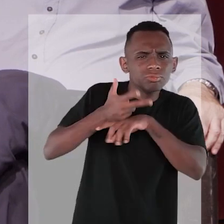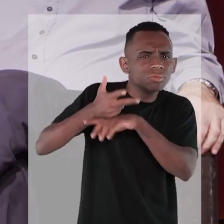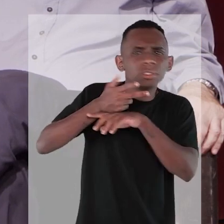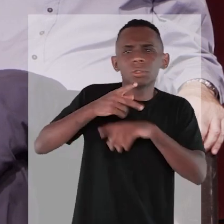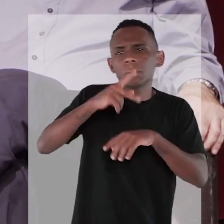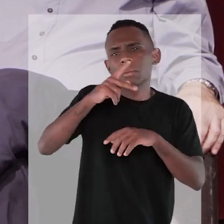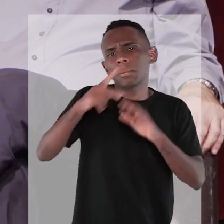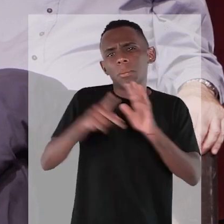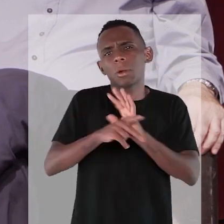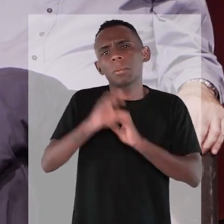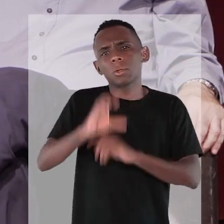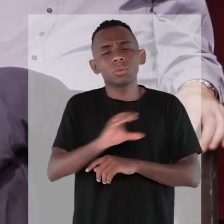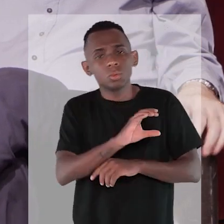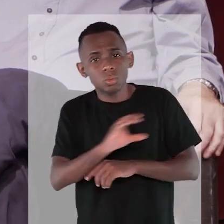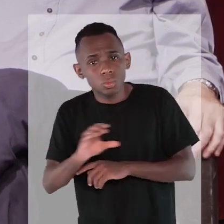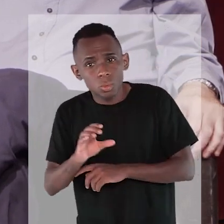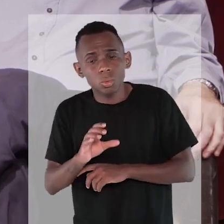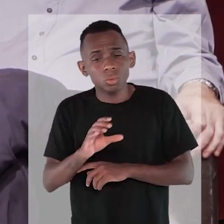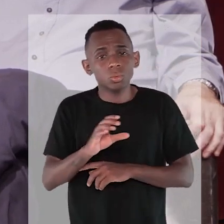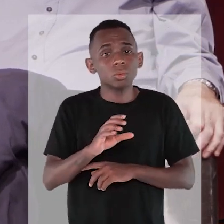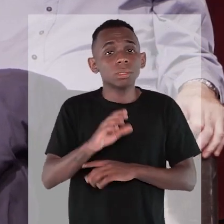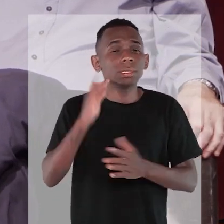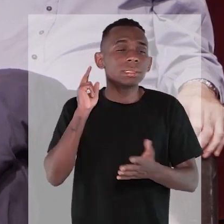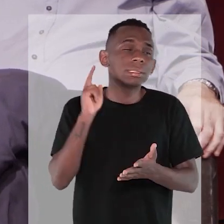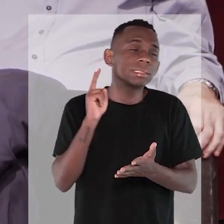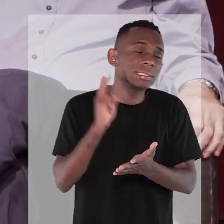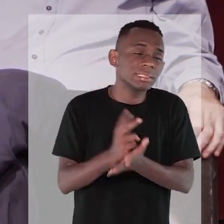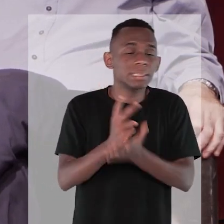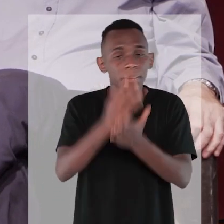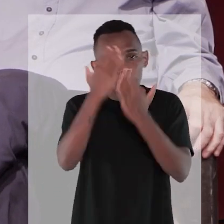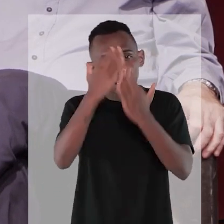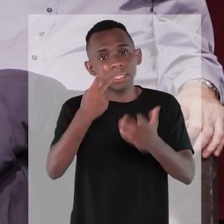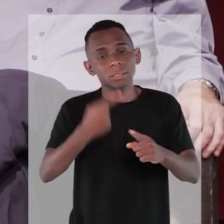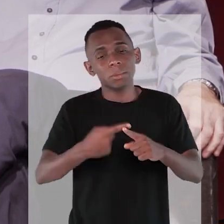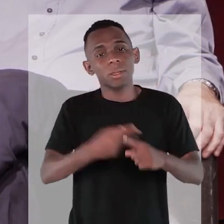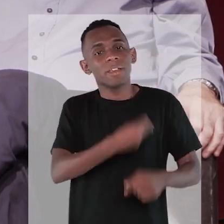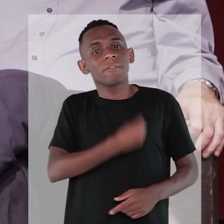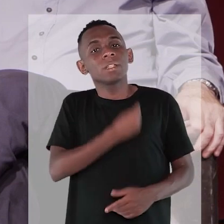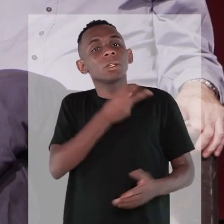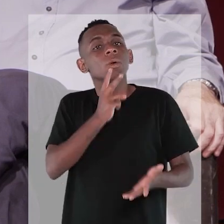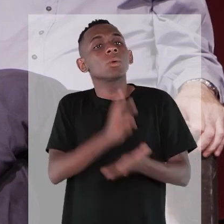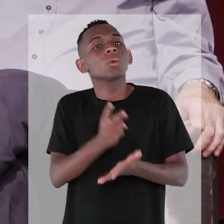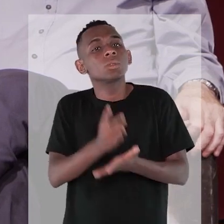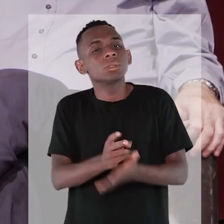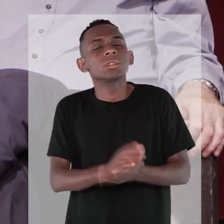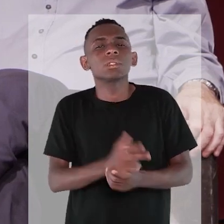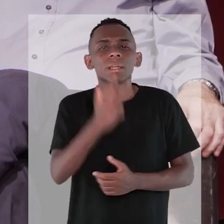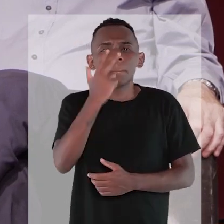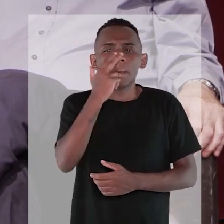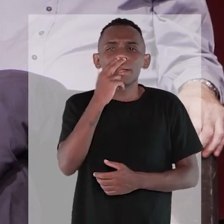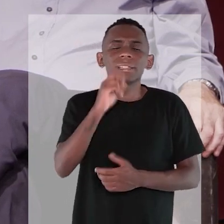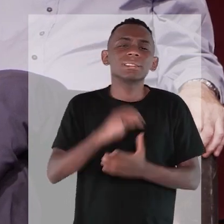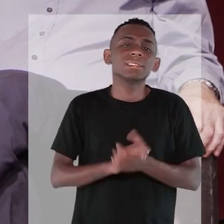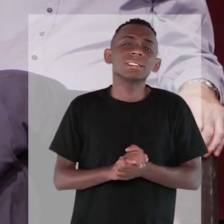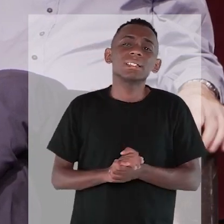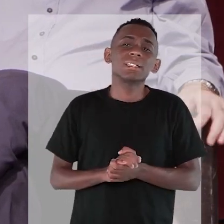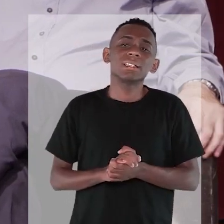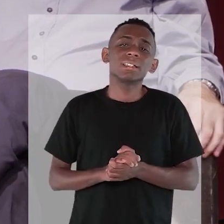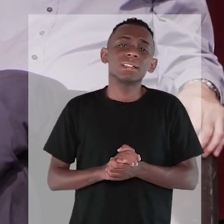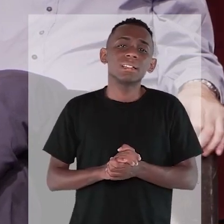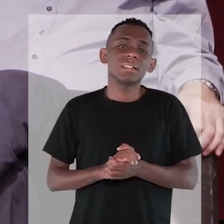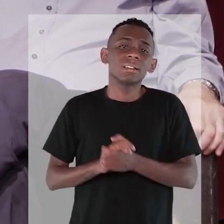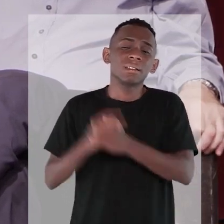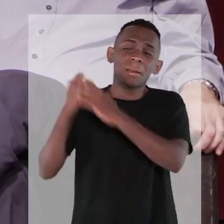culto, por exemplo, ele sempre agradece a primeira coisa que ele está vivo. Então, essa coisa messiânica dele, e dele